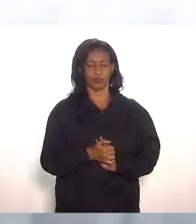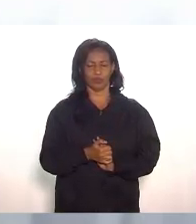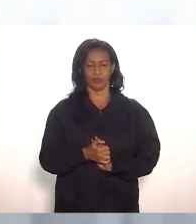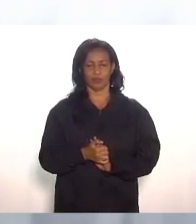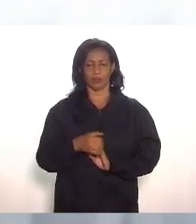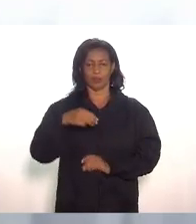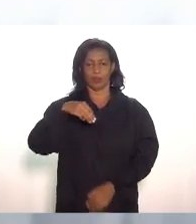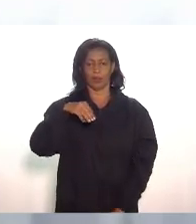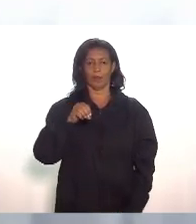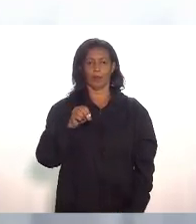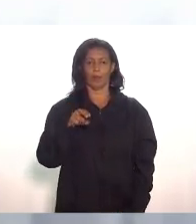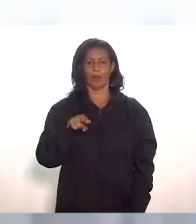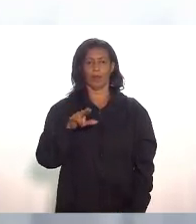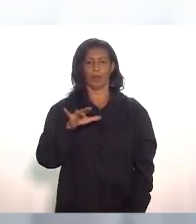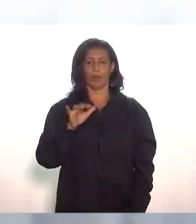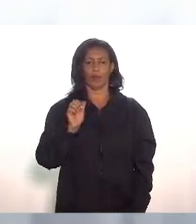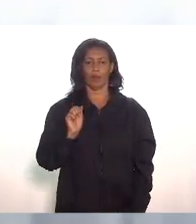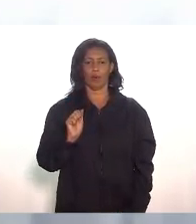Mônica Francisco.